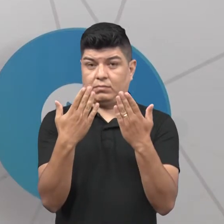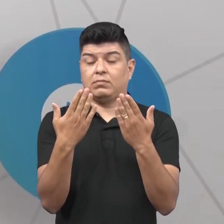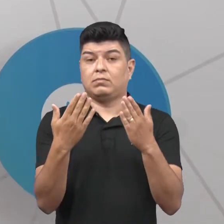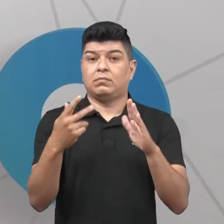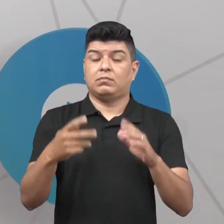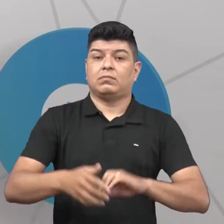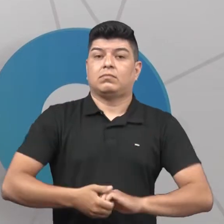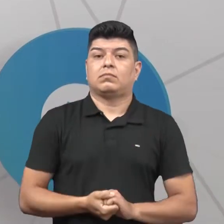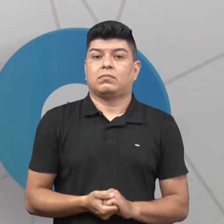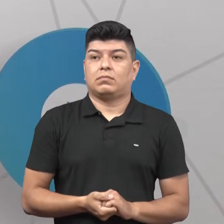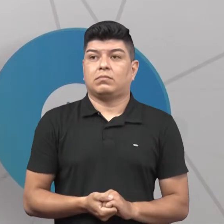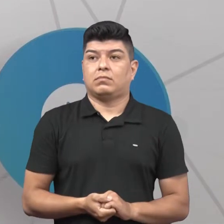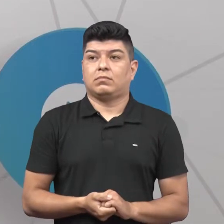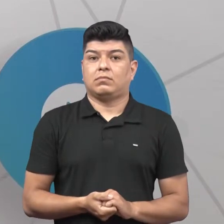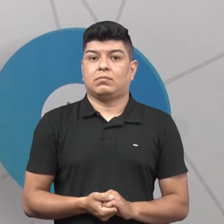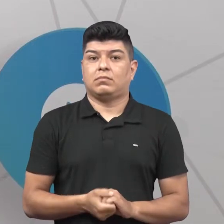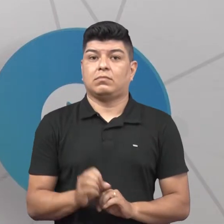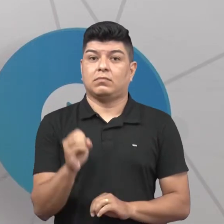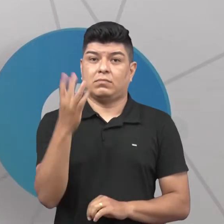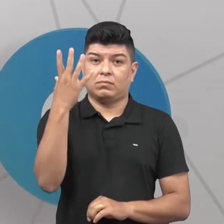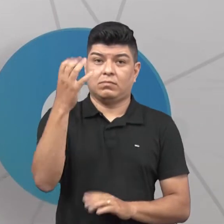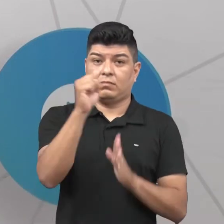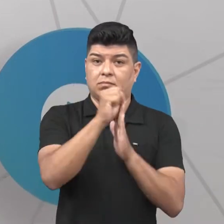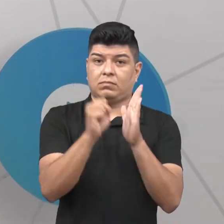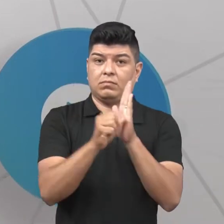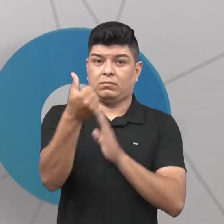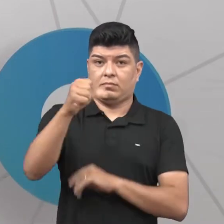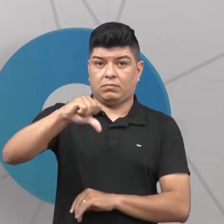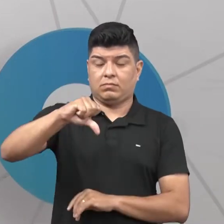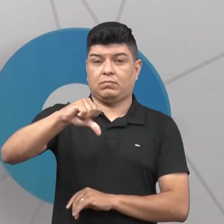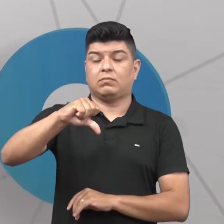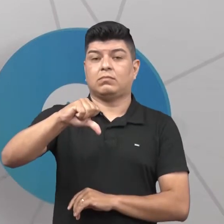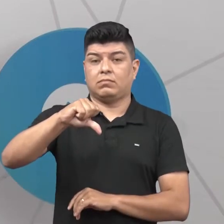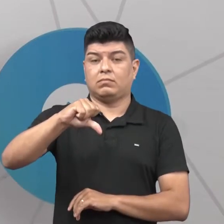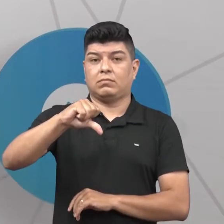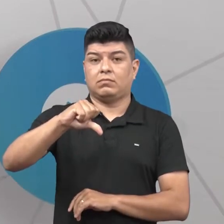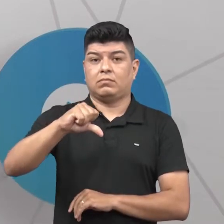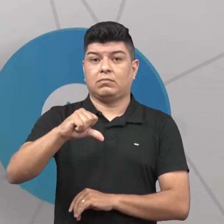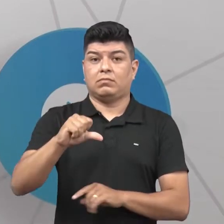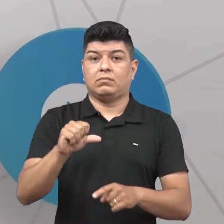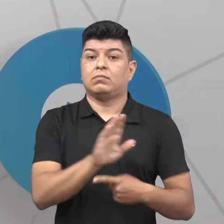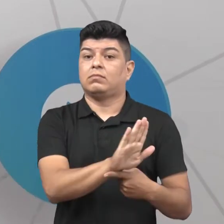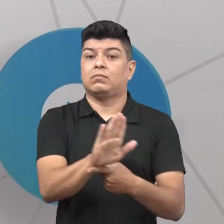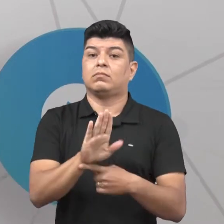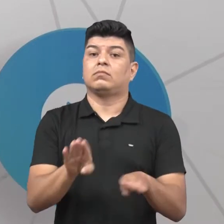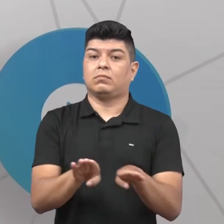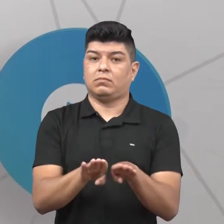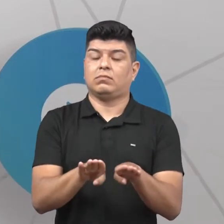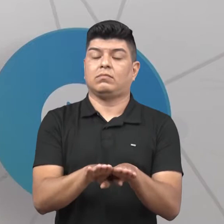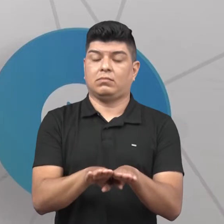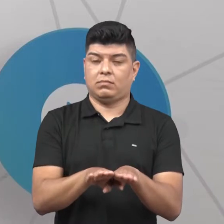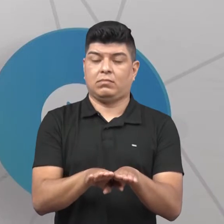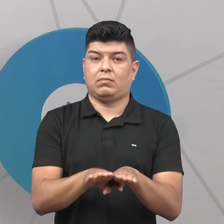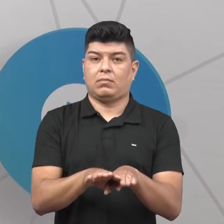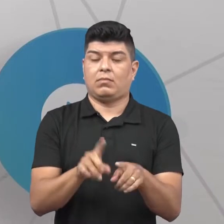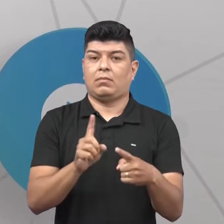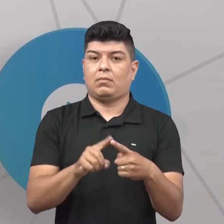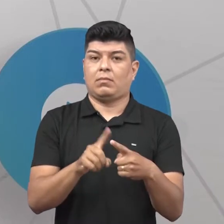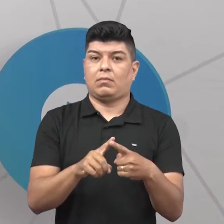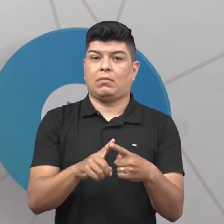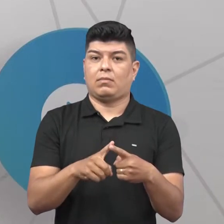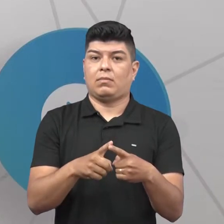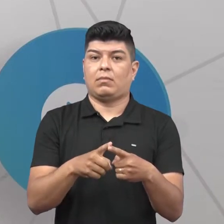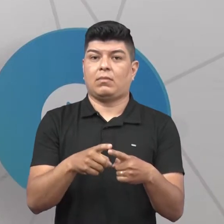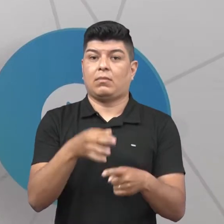Psiquiatria, que acontece lá no século XIX, mas ele contribui muito com isso, né? Porque ele vai comentar o